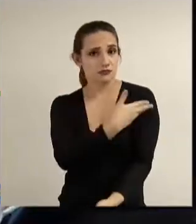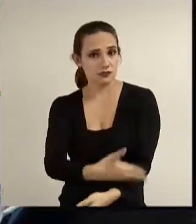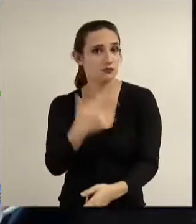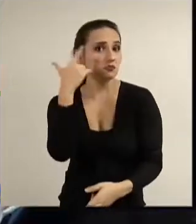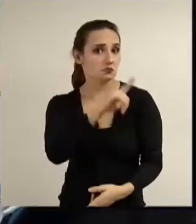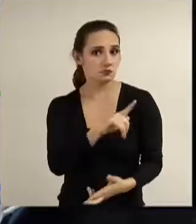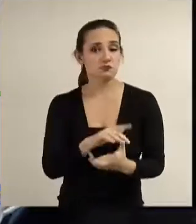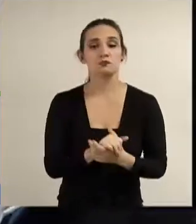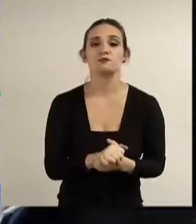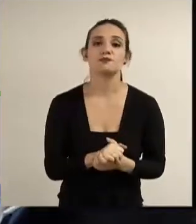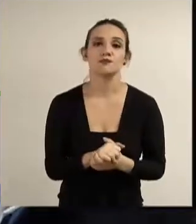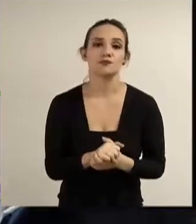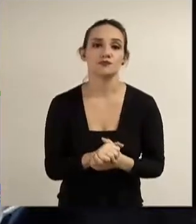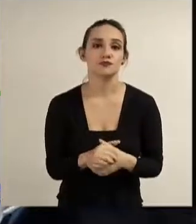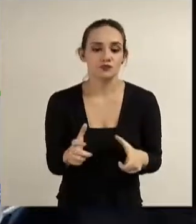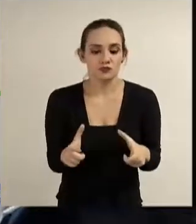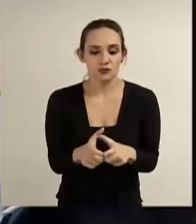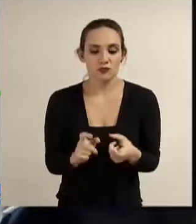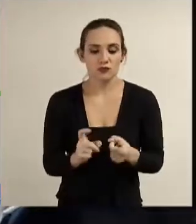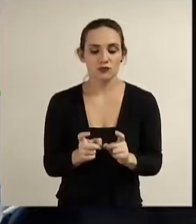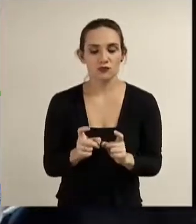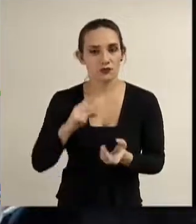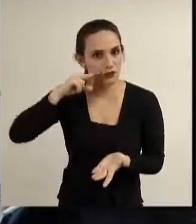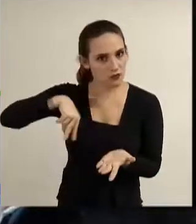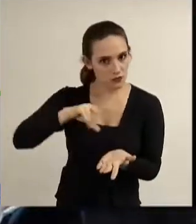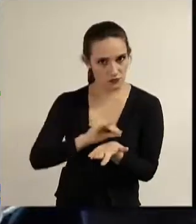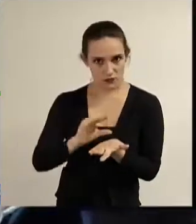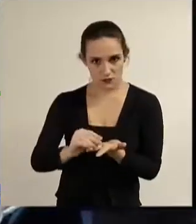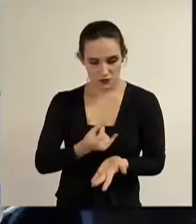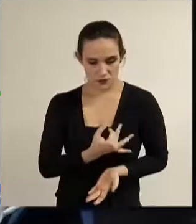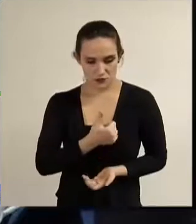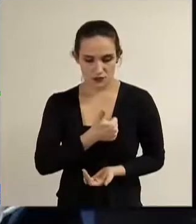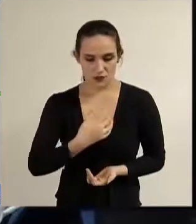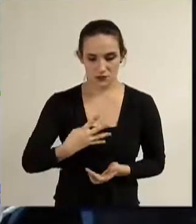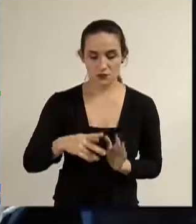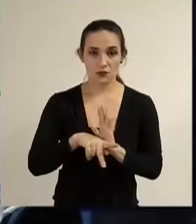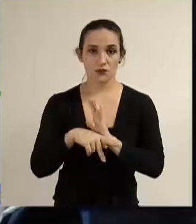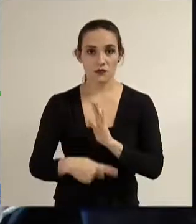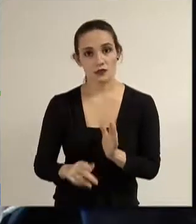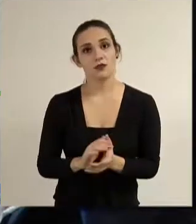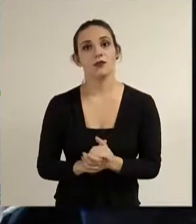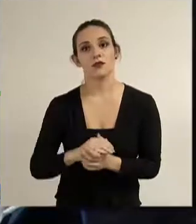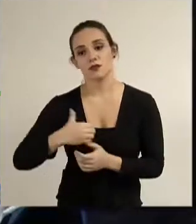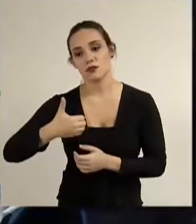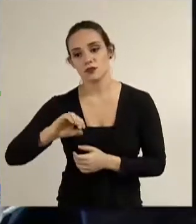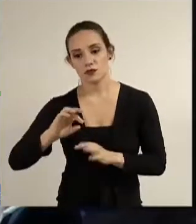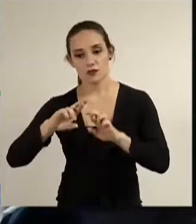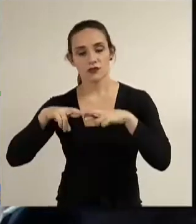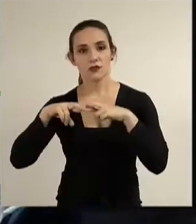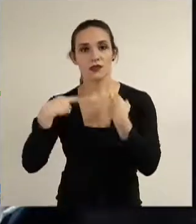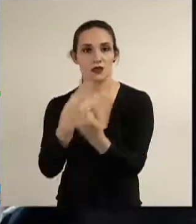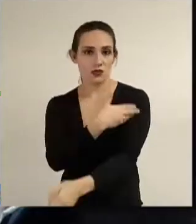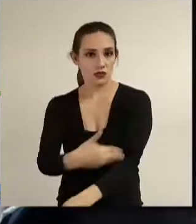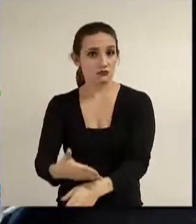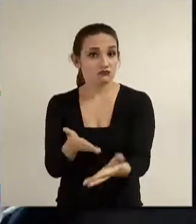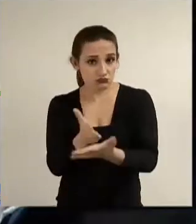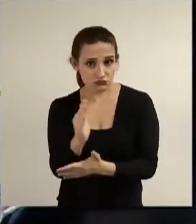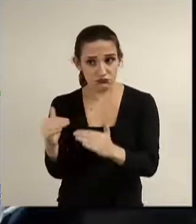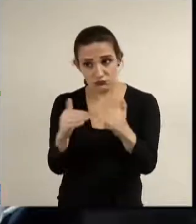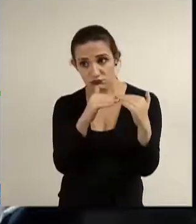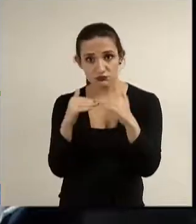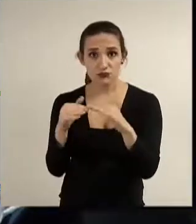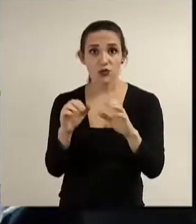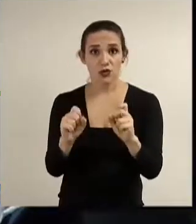ordinária. Pequeno expediente. Lida a ata de número 14 da 10ª sessão ordinária, foi a mesma aprovada. Pelo senhor